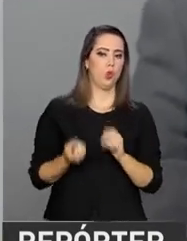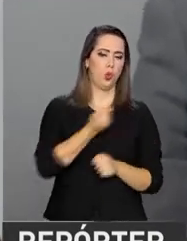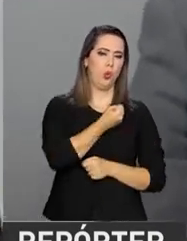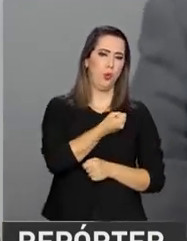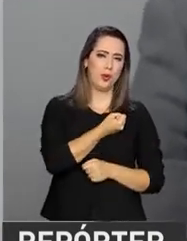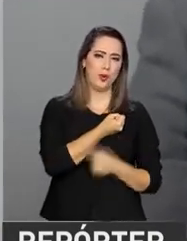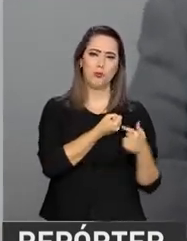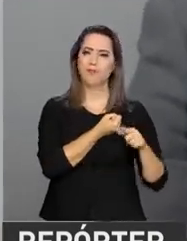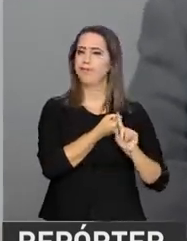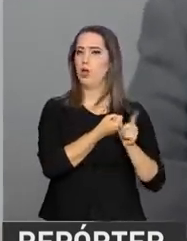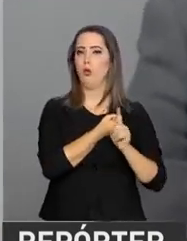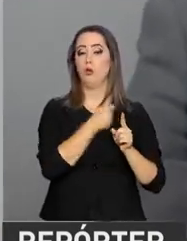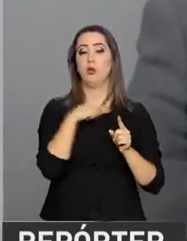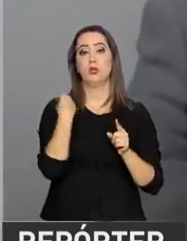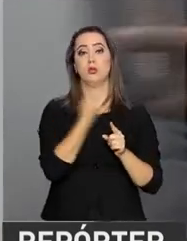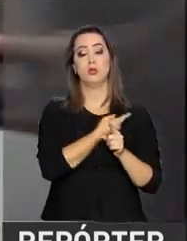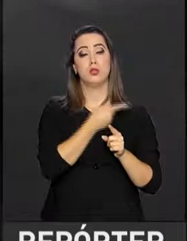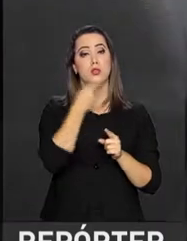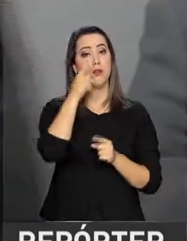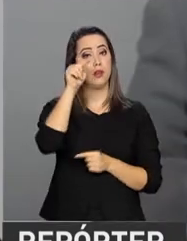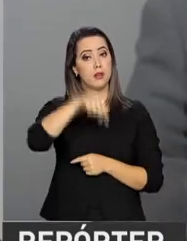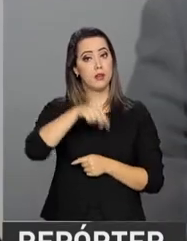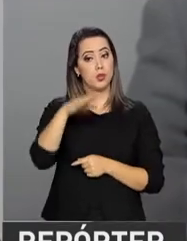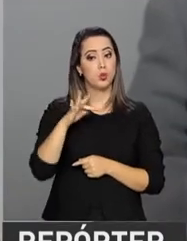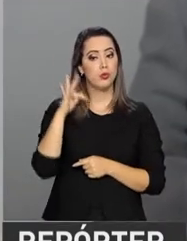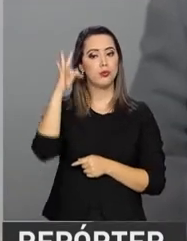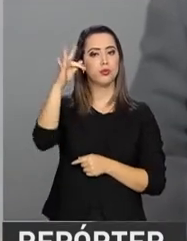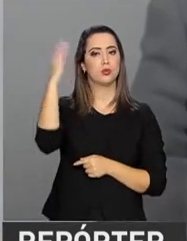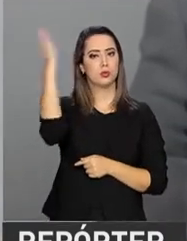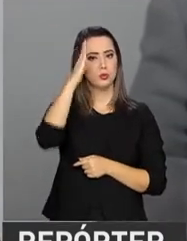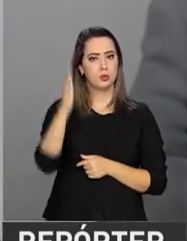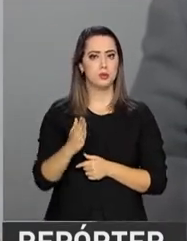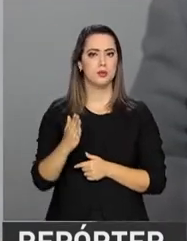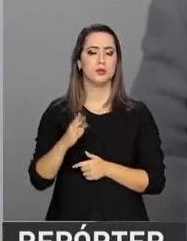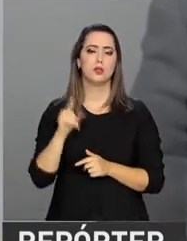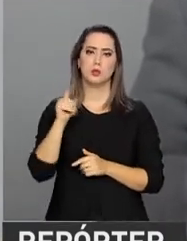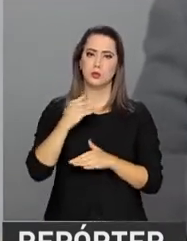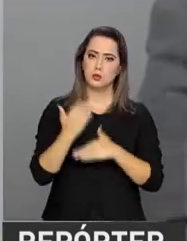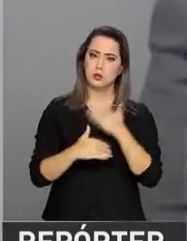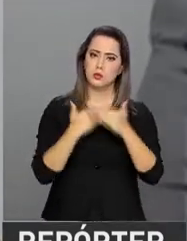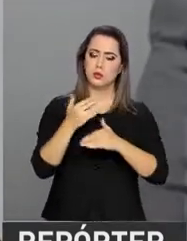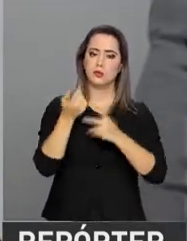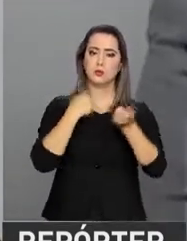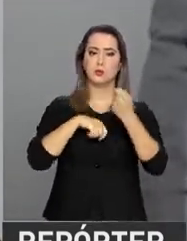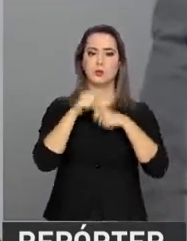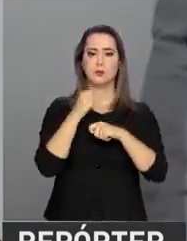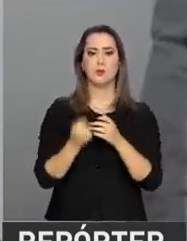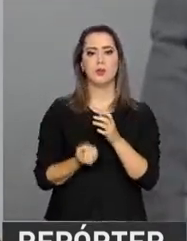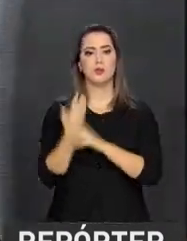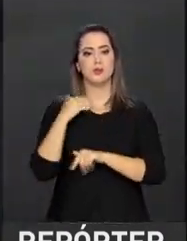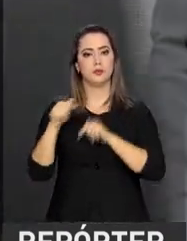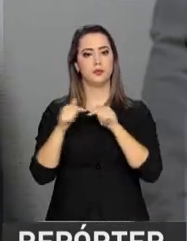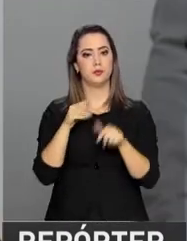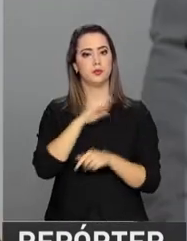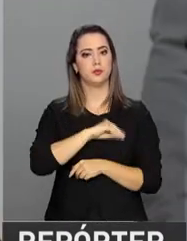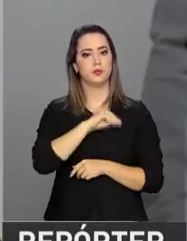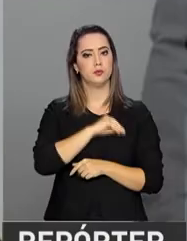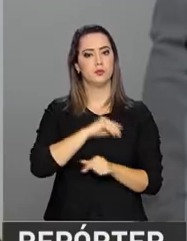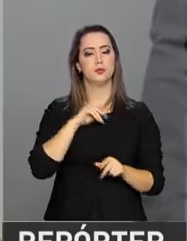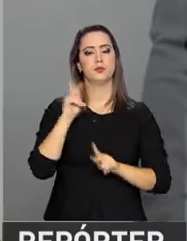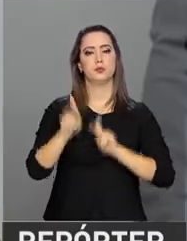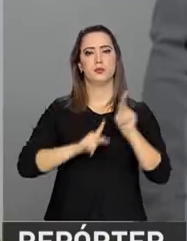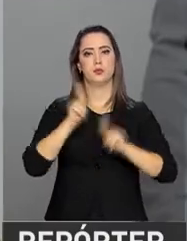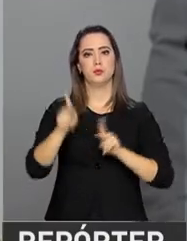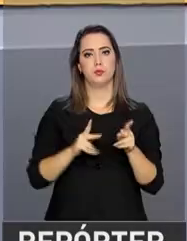contabilidade estão tratando aqui de futuro do brasil crescimento econômico emprego e renda para a nossa